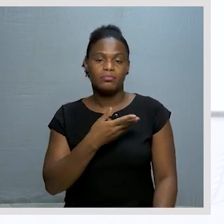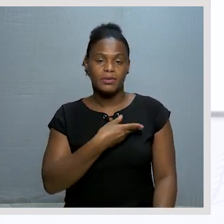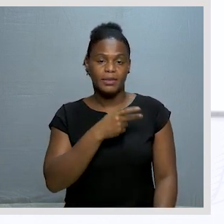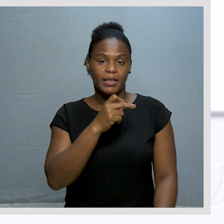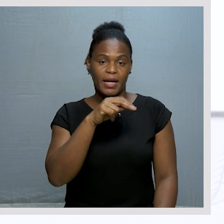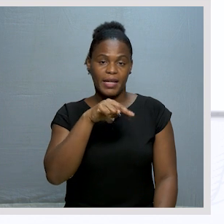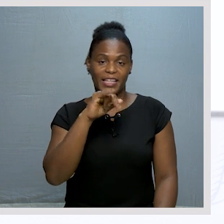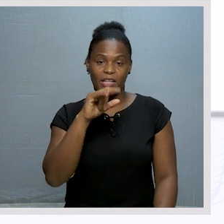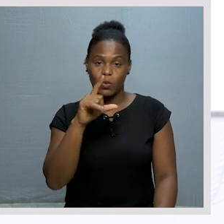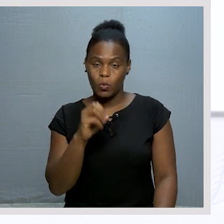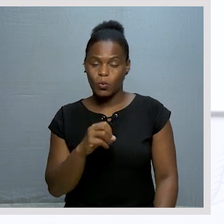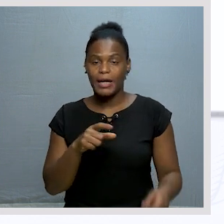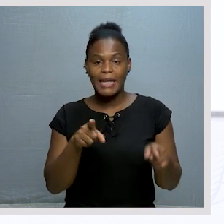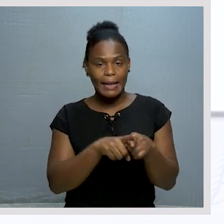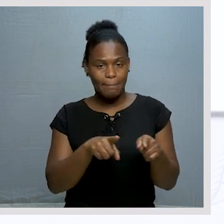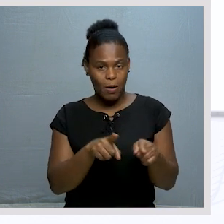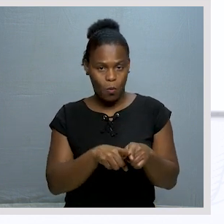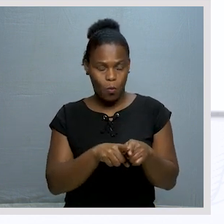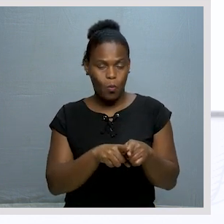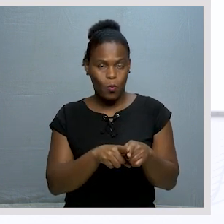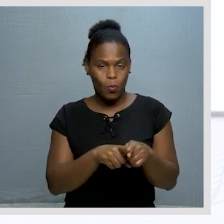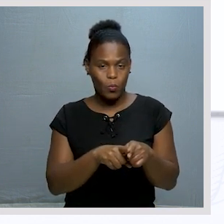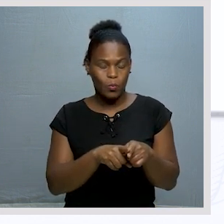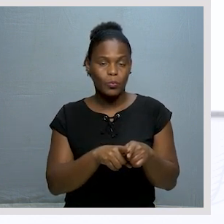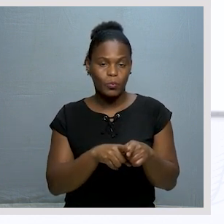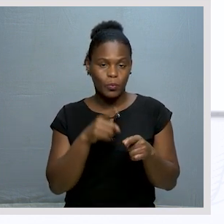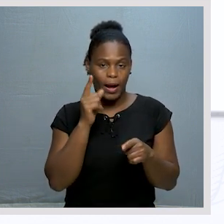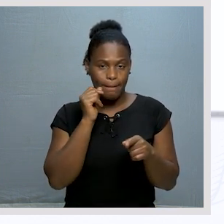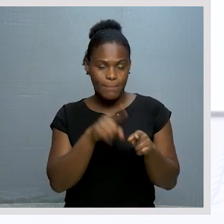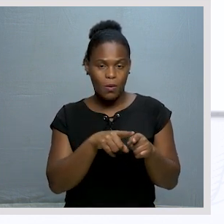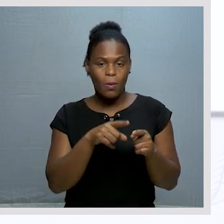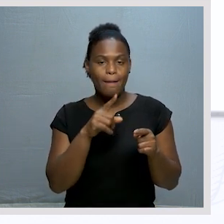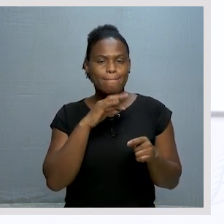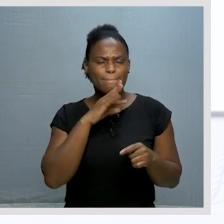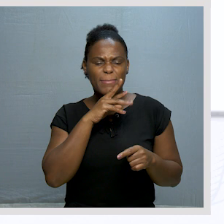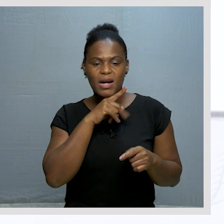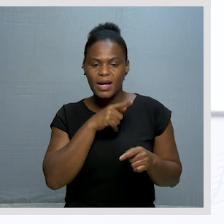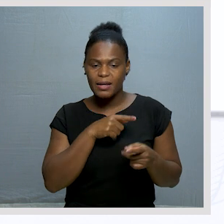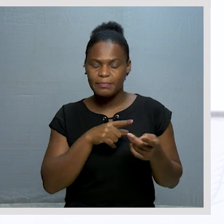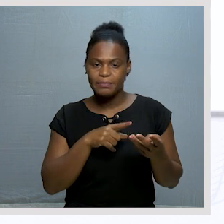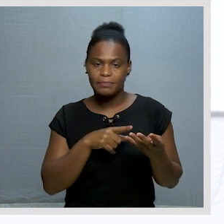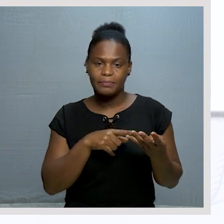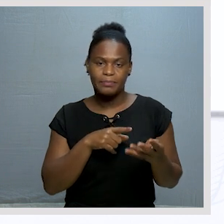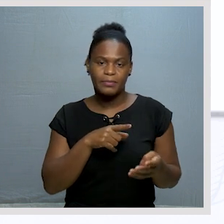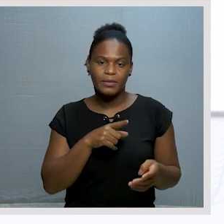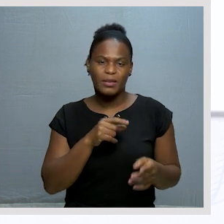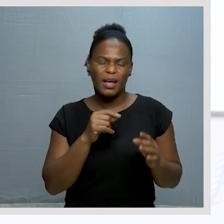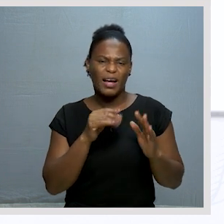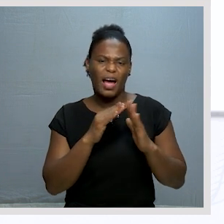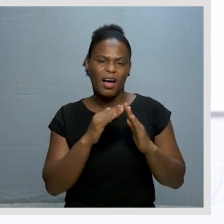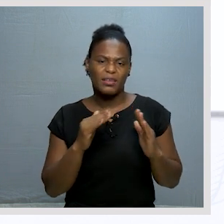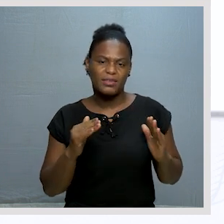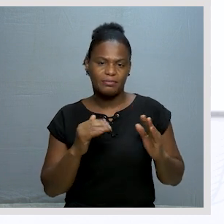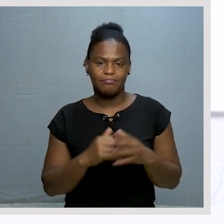Danilo, irmãos, estão aí? Mãe e